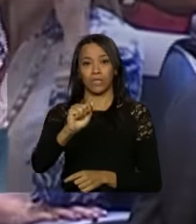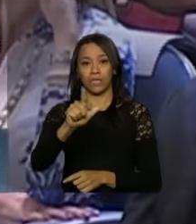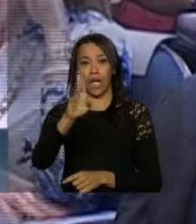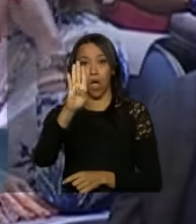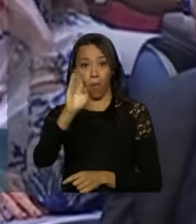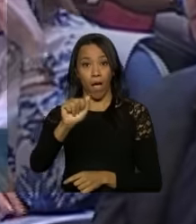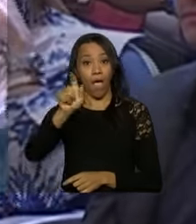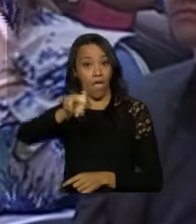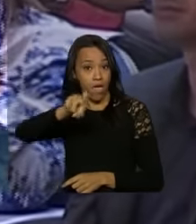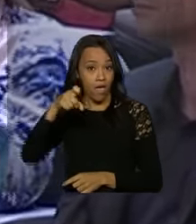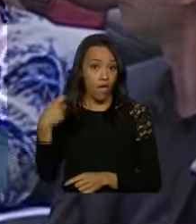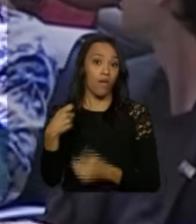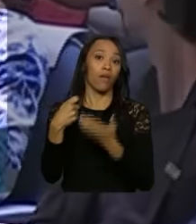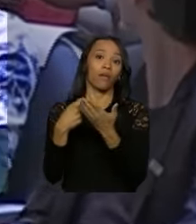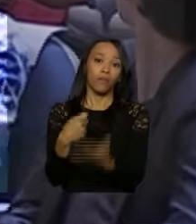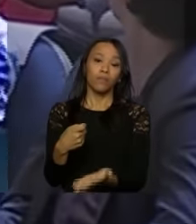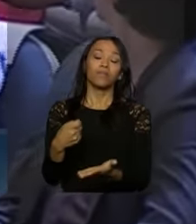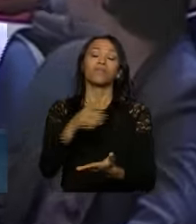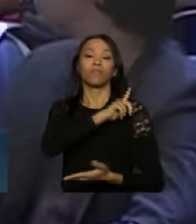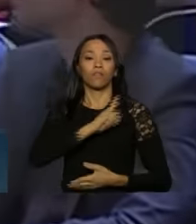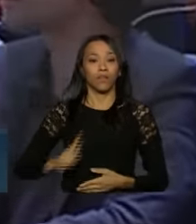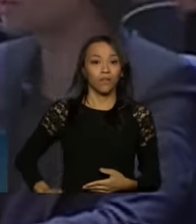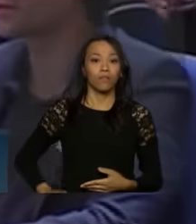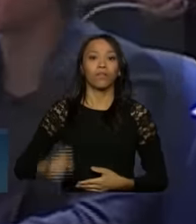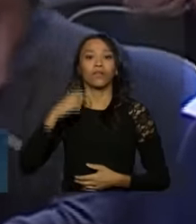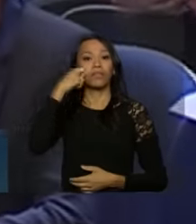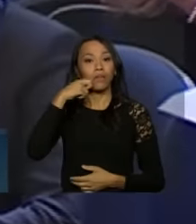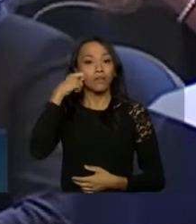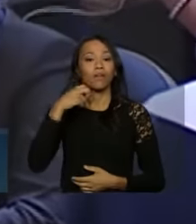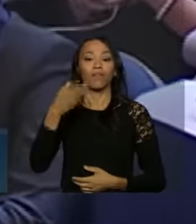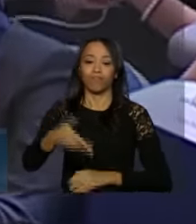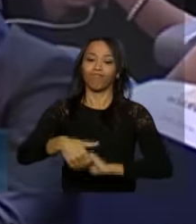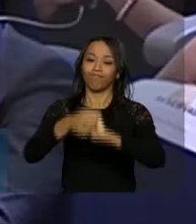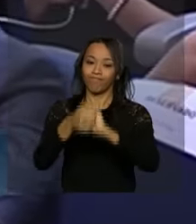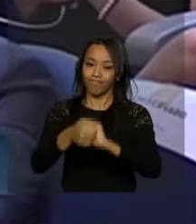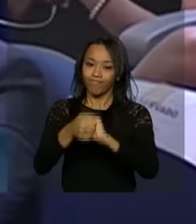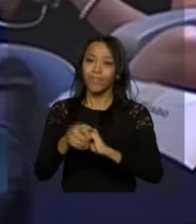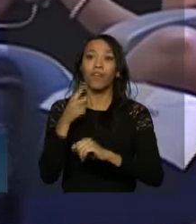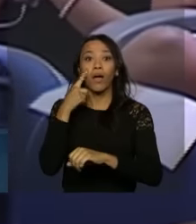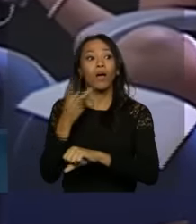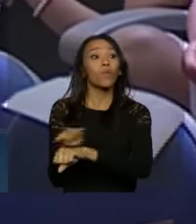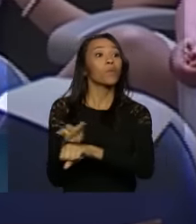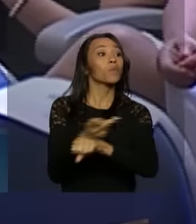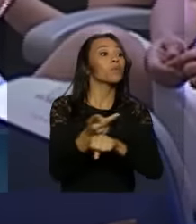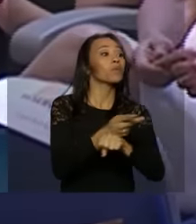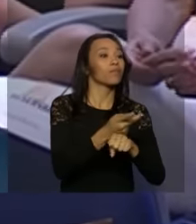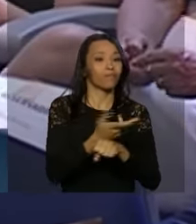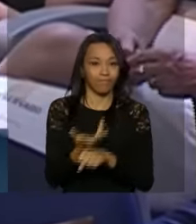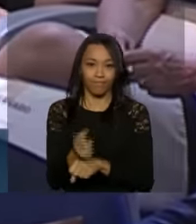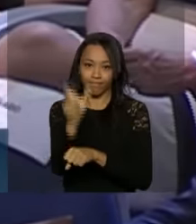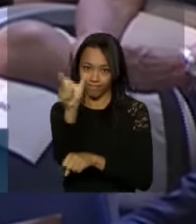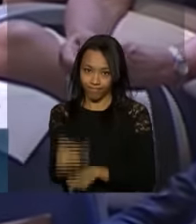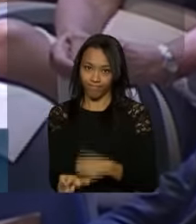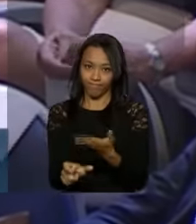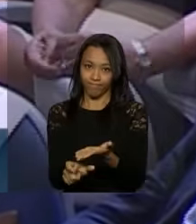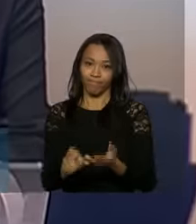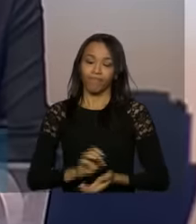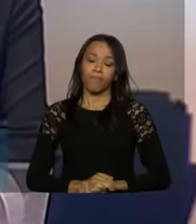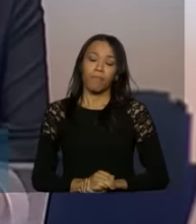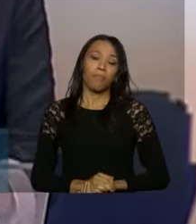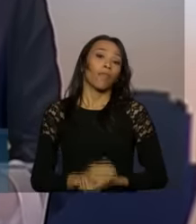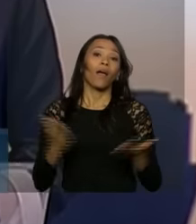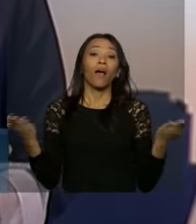Rio Grande do Norte. Rosalba, meus cumprimentos, estava te procurando. Agora, eu